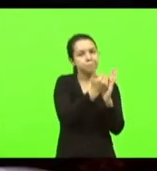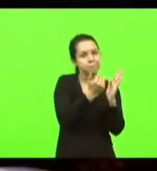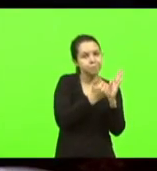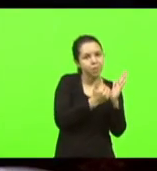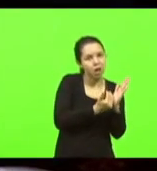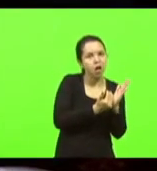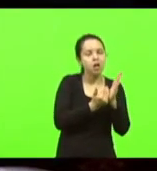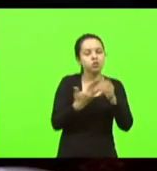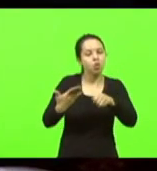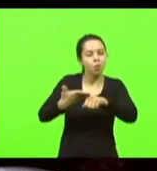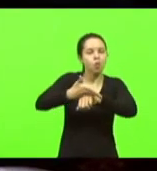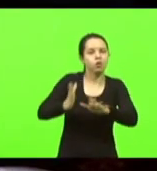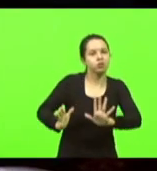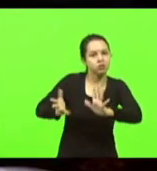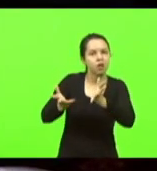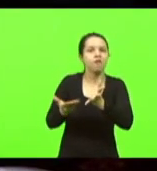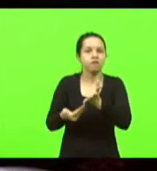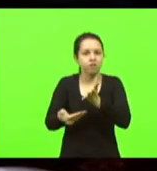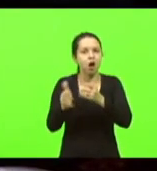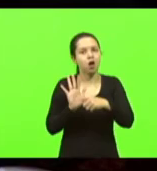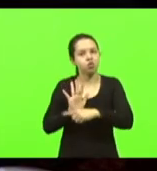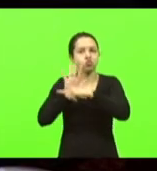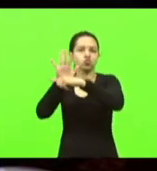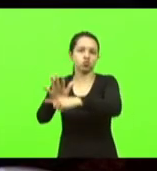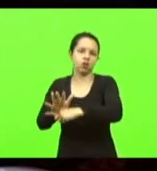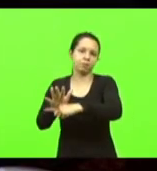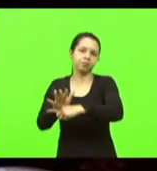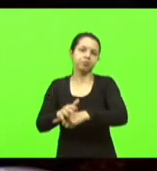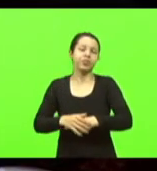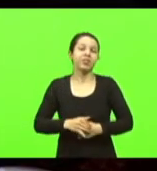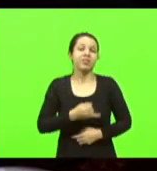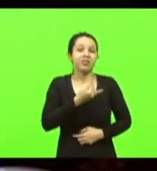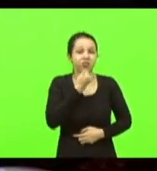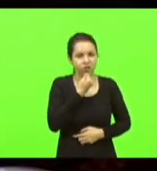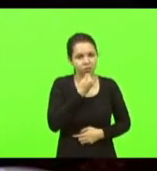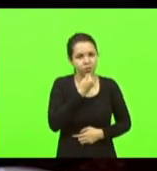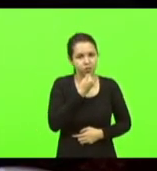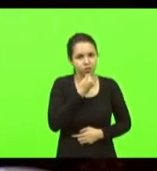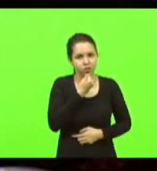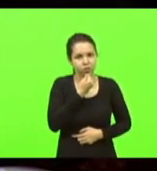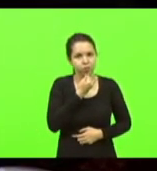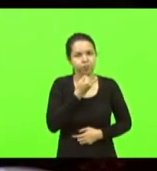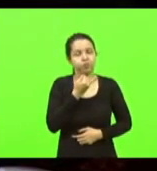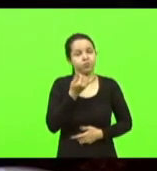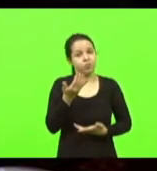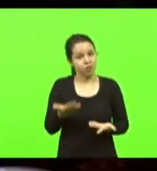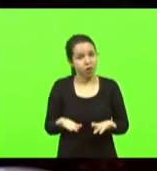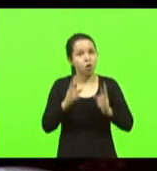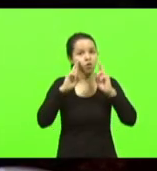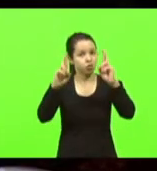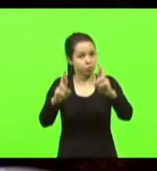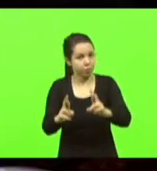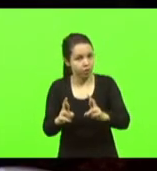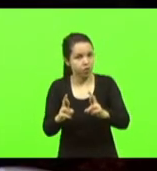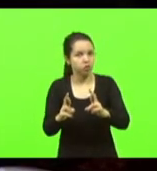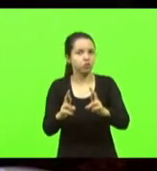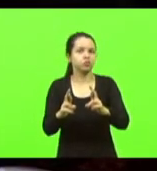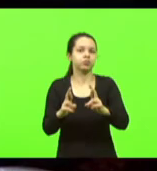incentivado será beneficiado infelizmente e que Pese o respeito